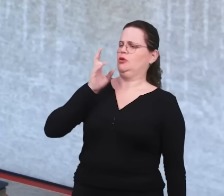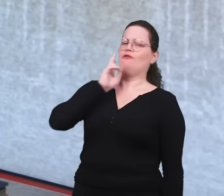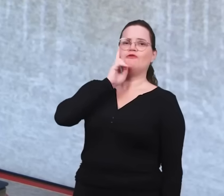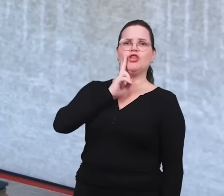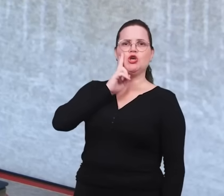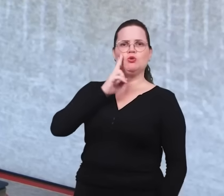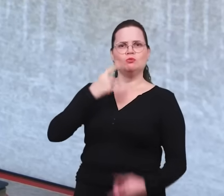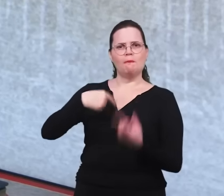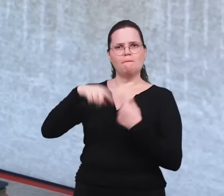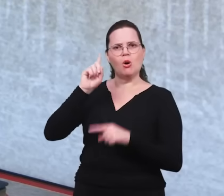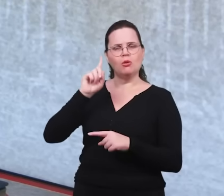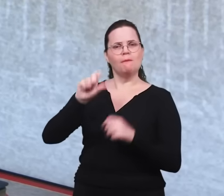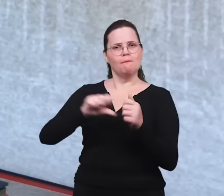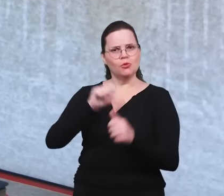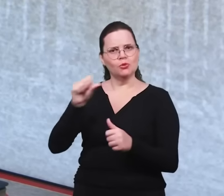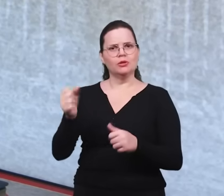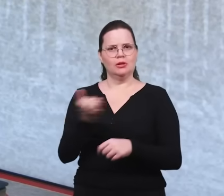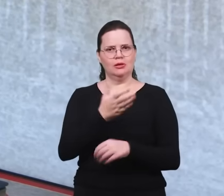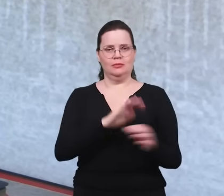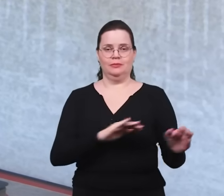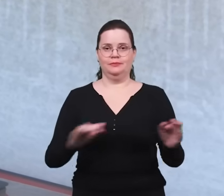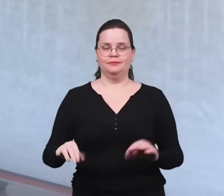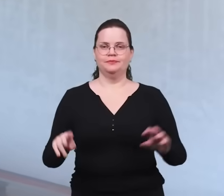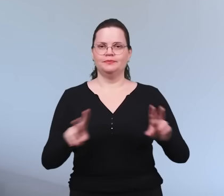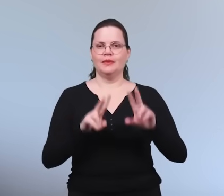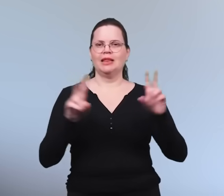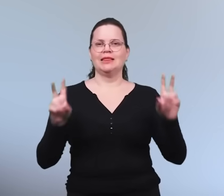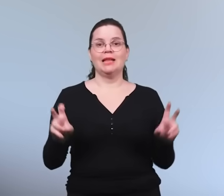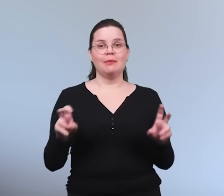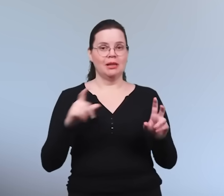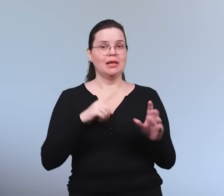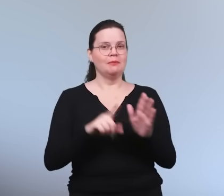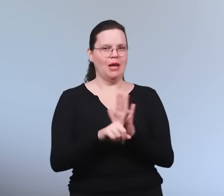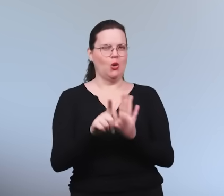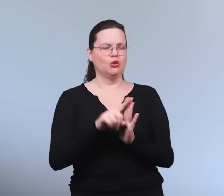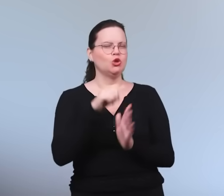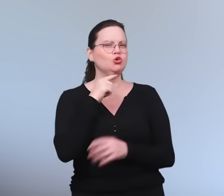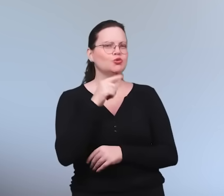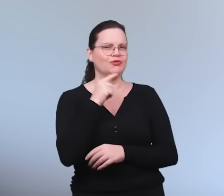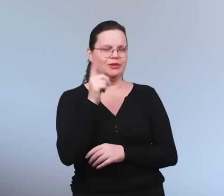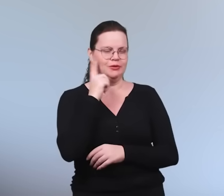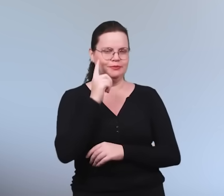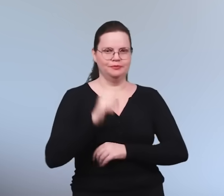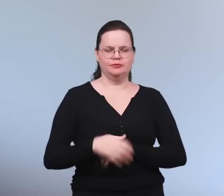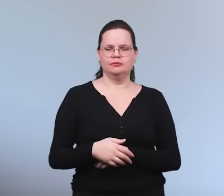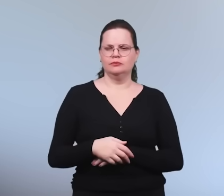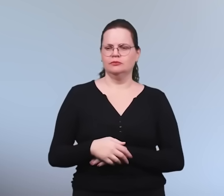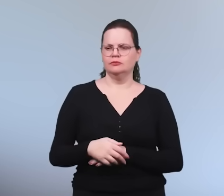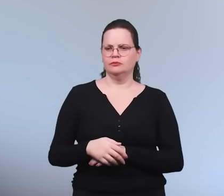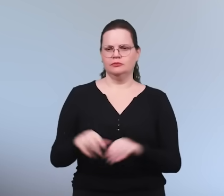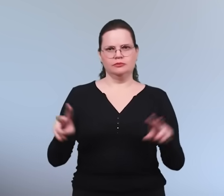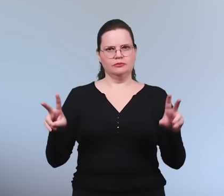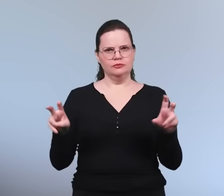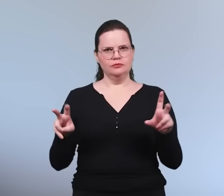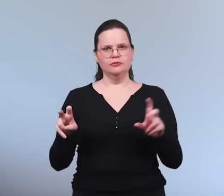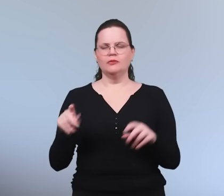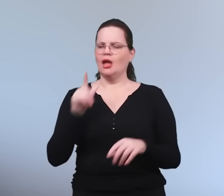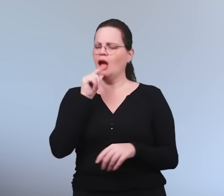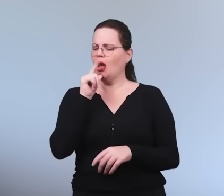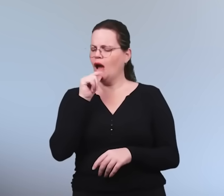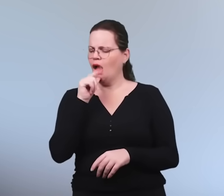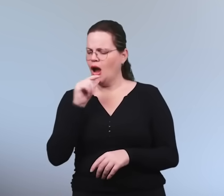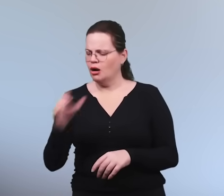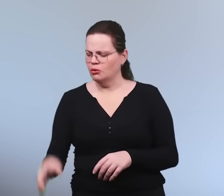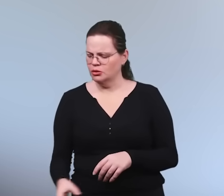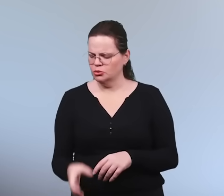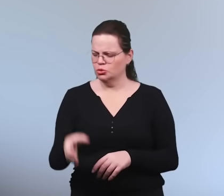perguntas que normalmente se fazem sobre este tema são, veja bem, o que Jesus quis ensinar com a transformação de água em